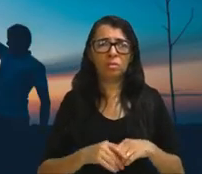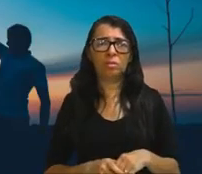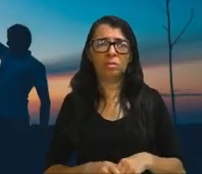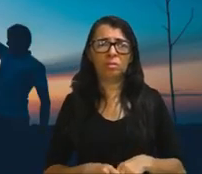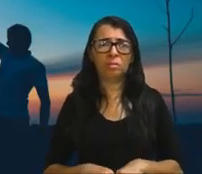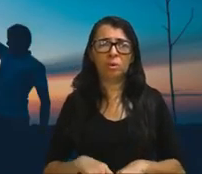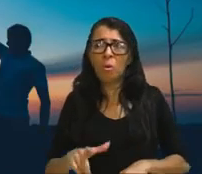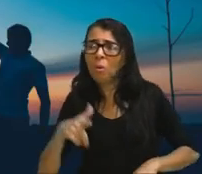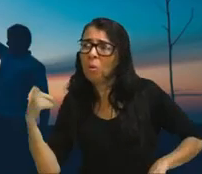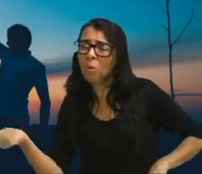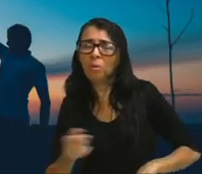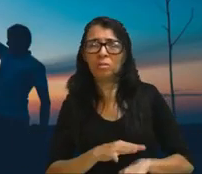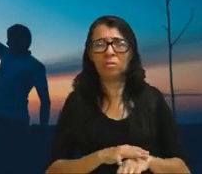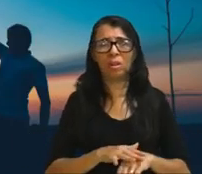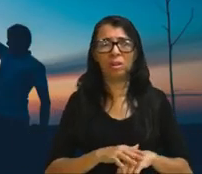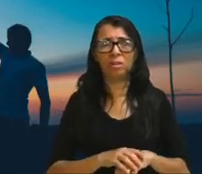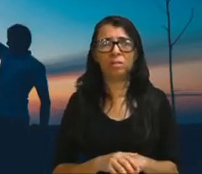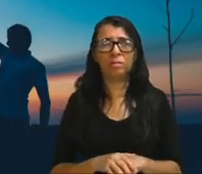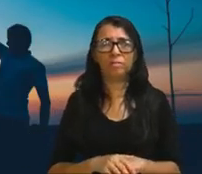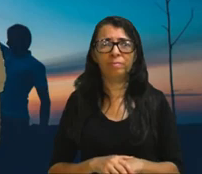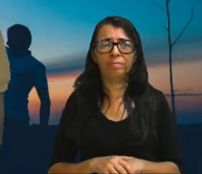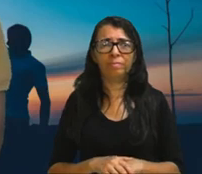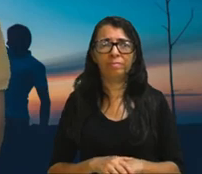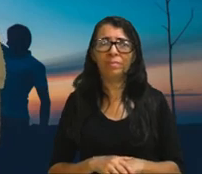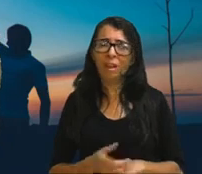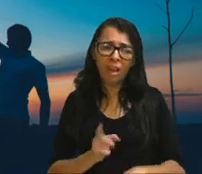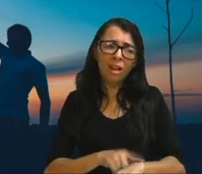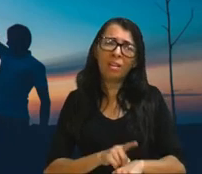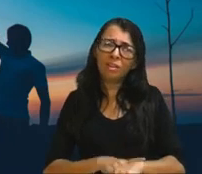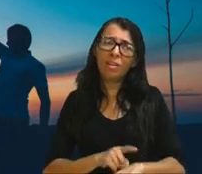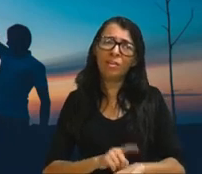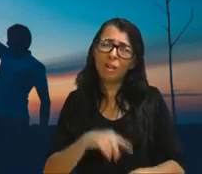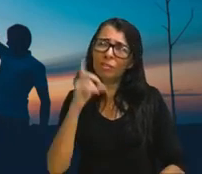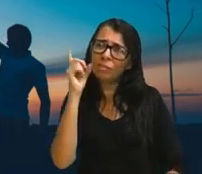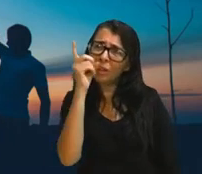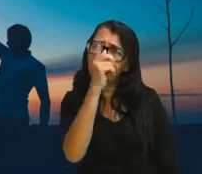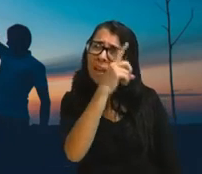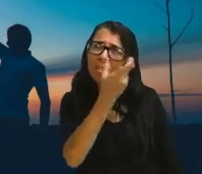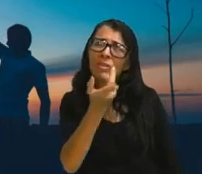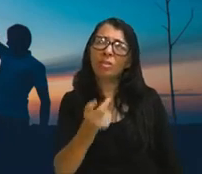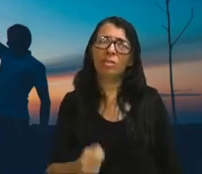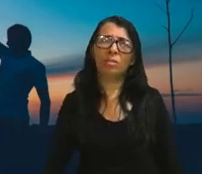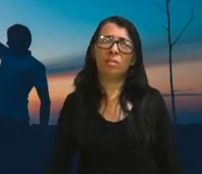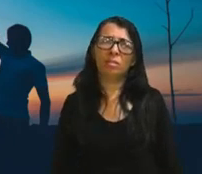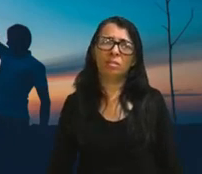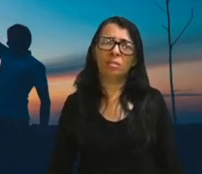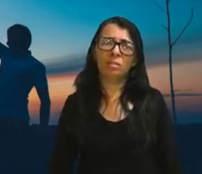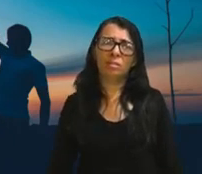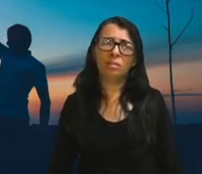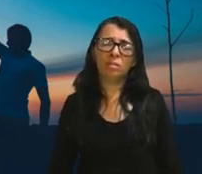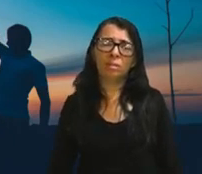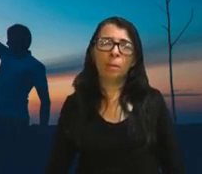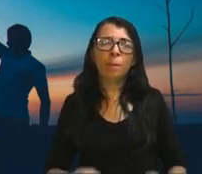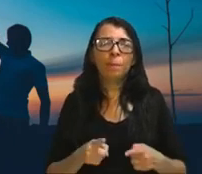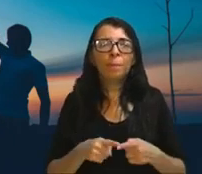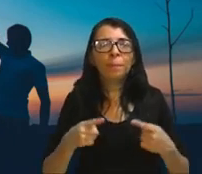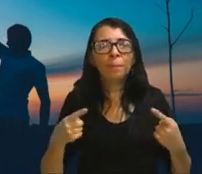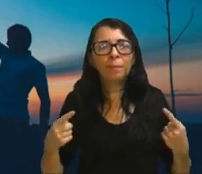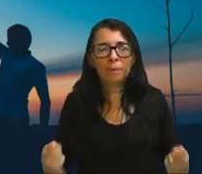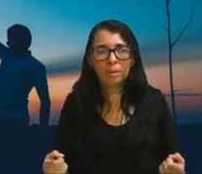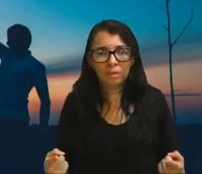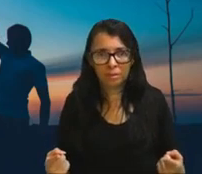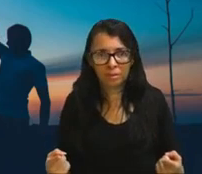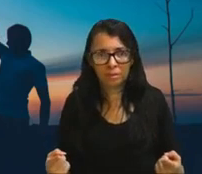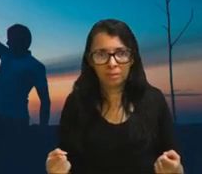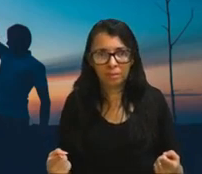nossa rocha. Deus é o nosso construtor. Deus é a nossa segurança.